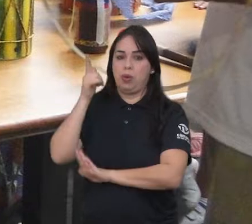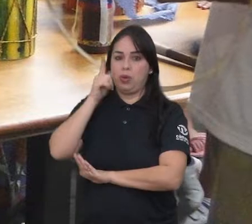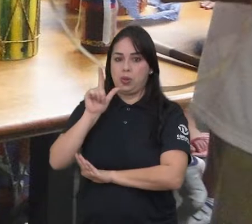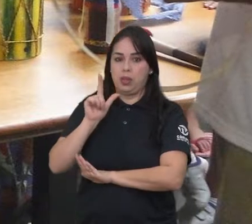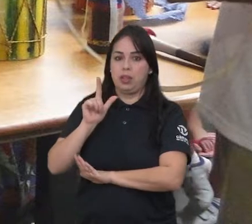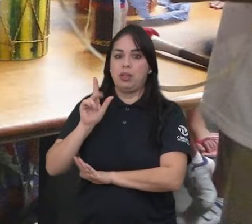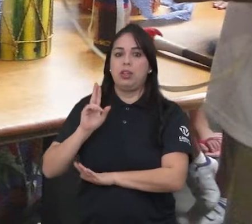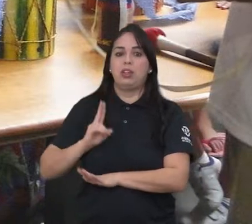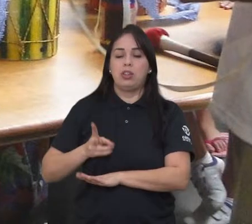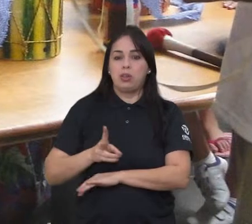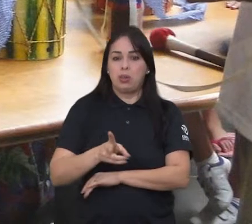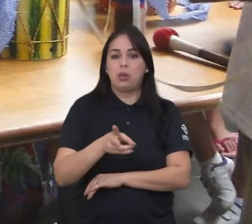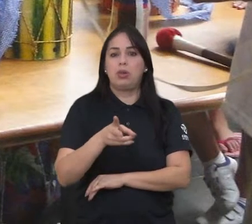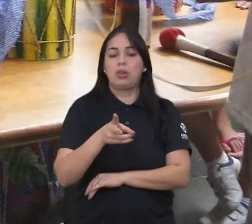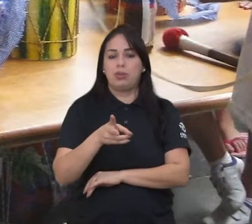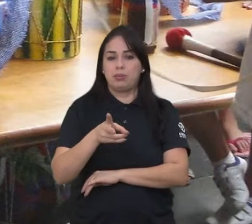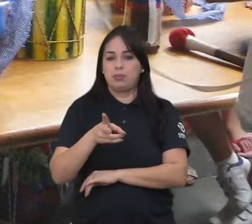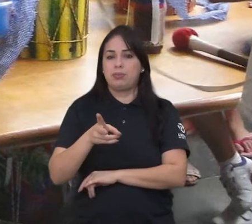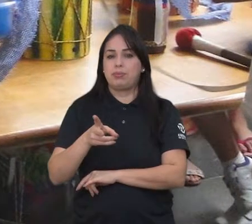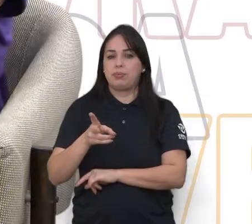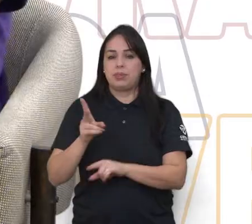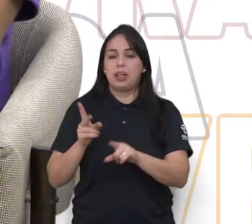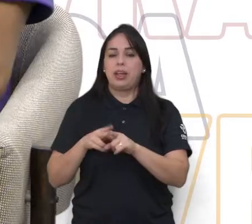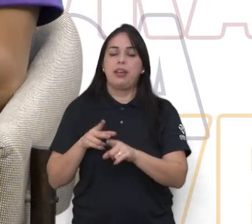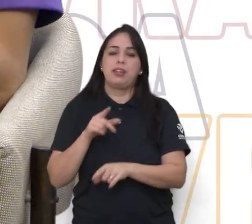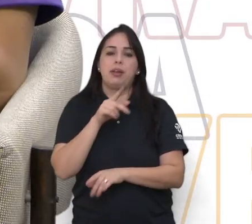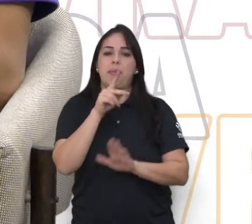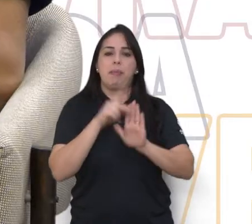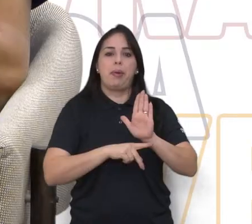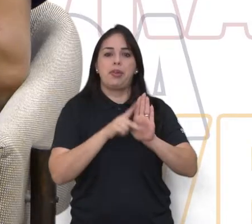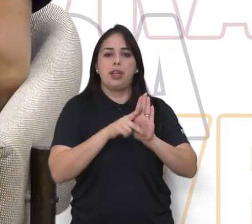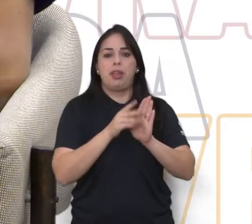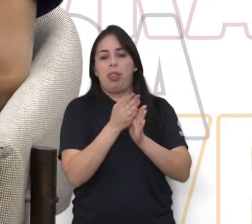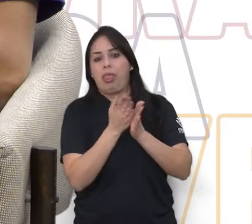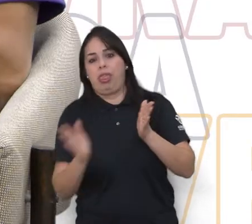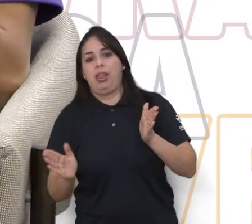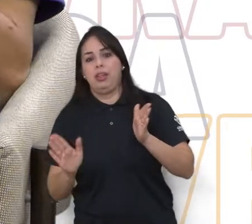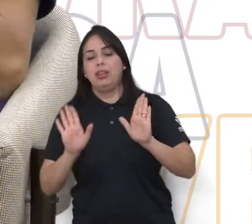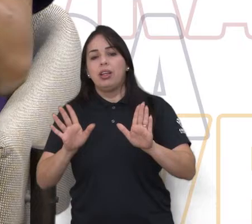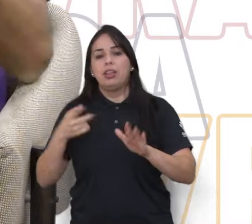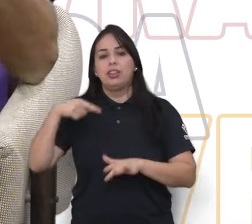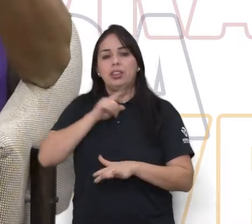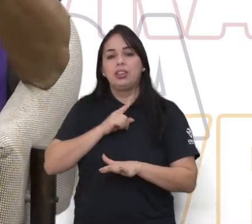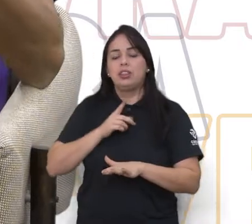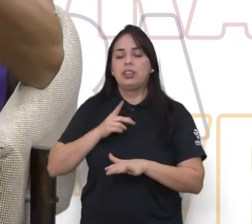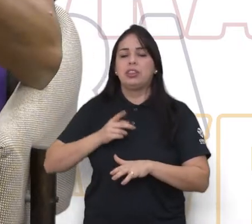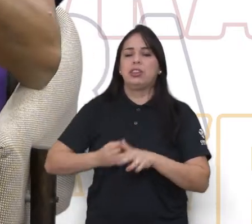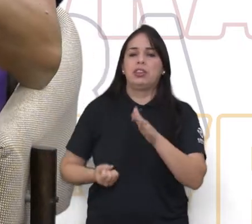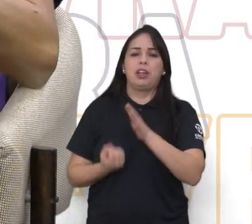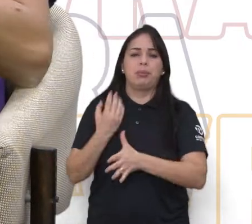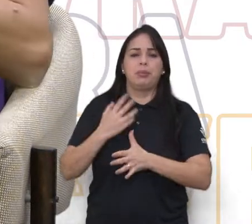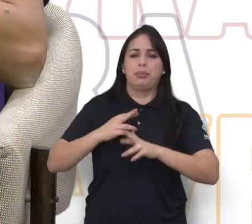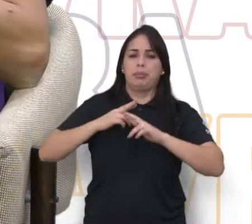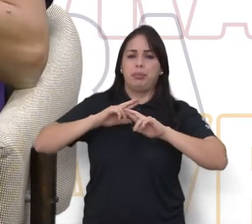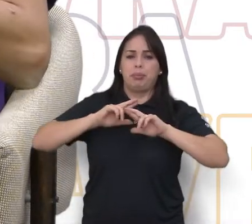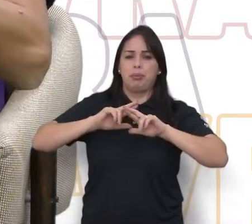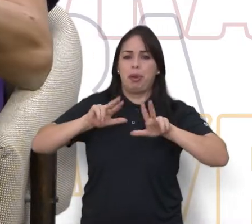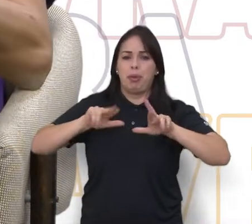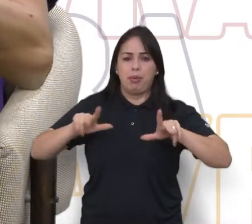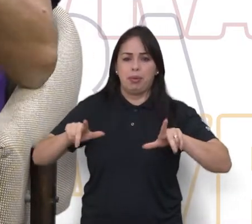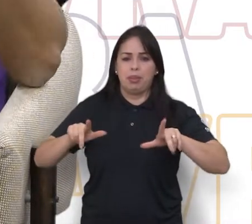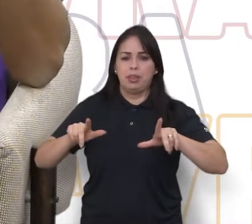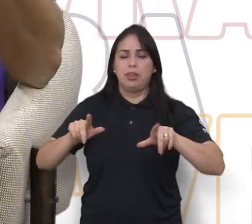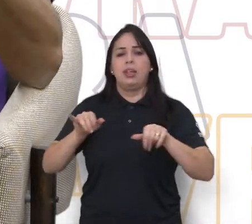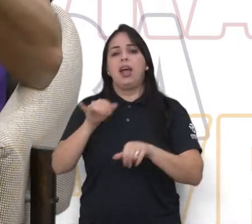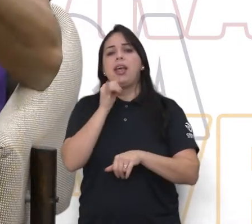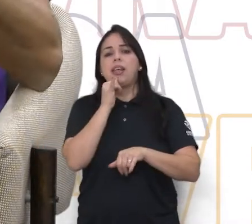possa dar continuidade nesse projeto, que esse projeto não saia de linha, a gente criou diversos produtos. Então, os nossos produtos